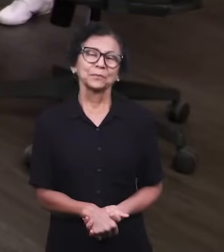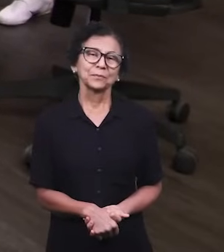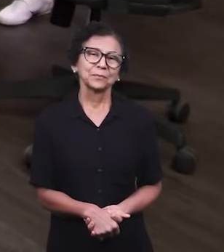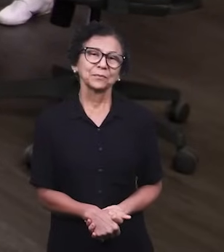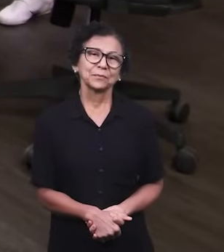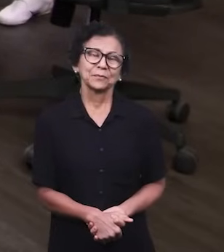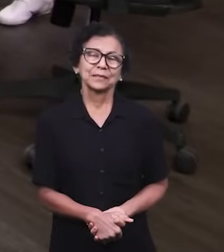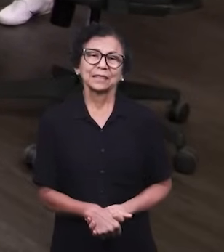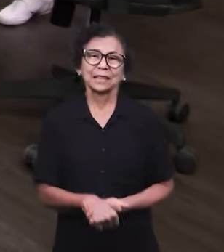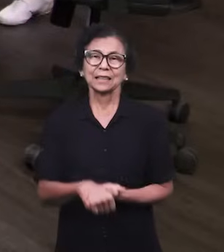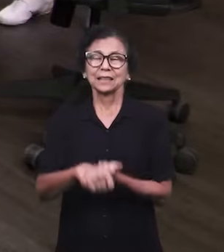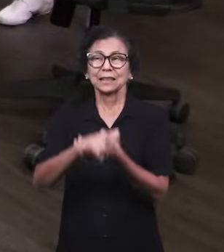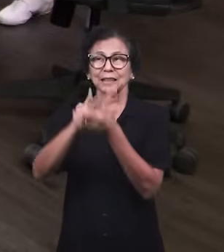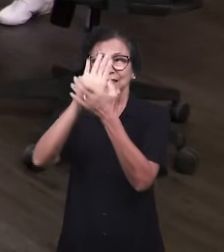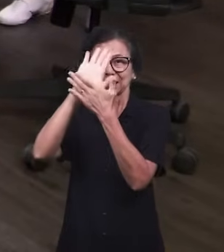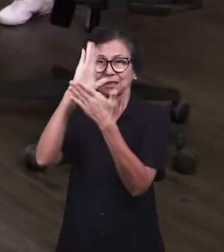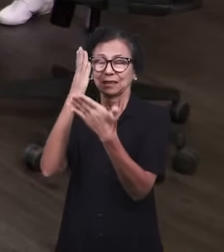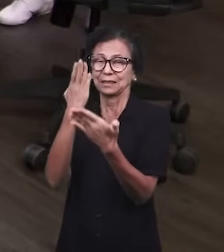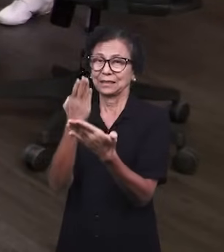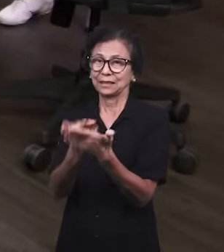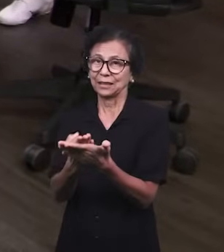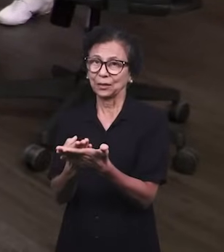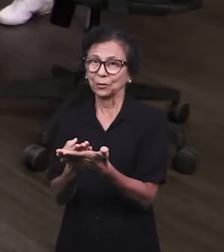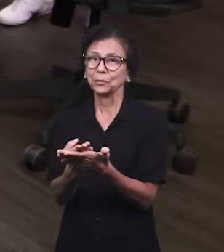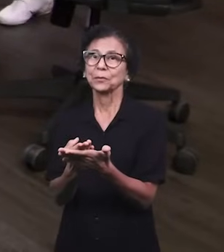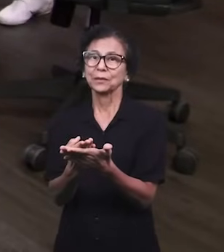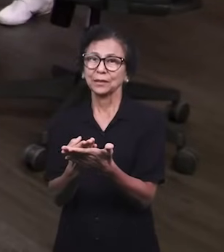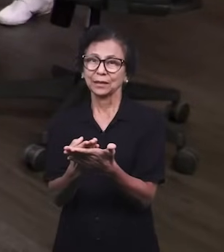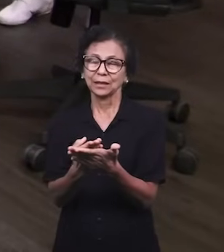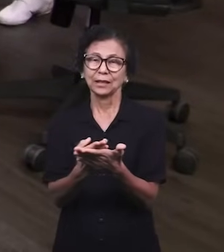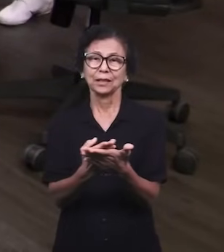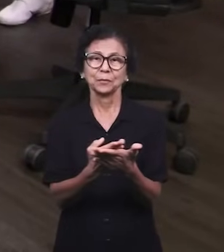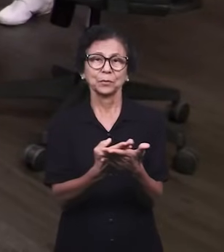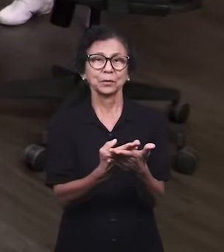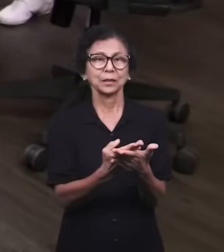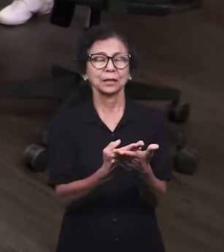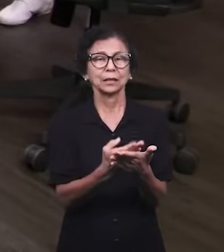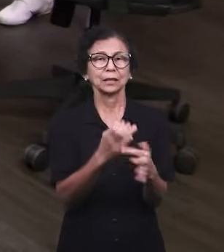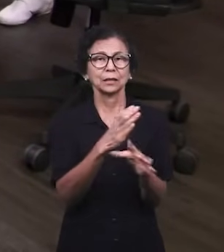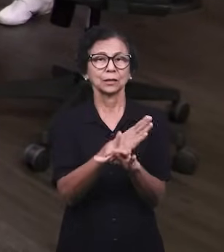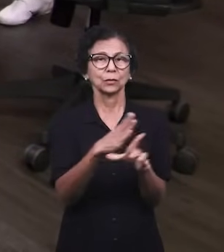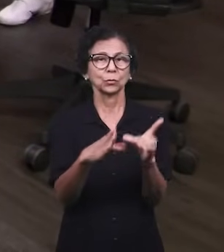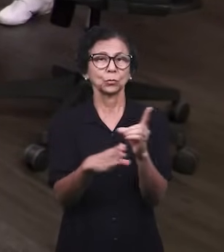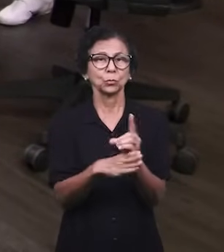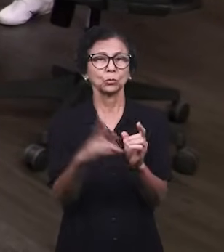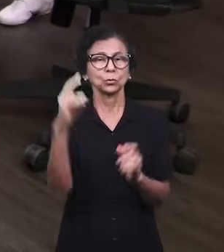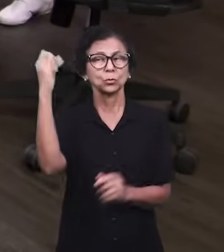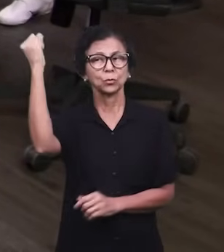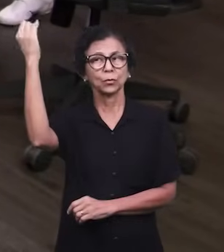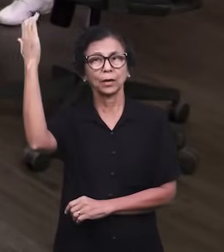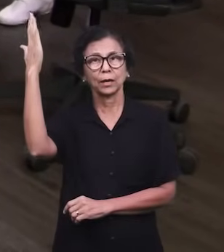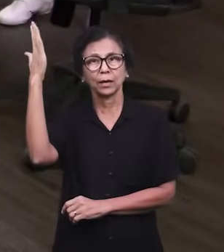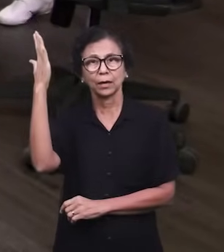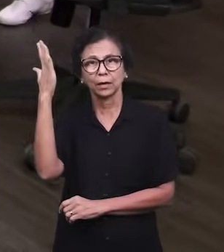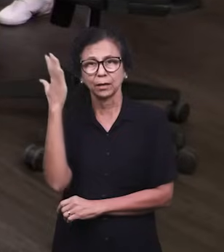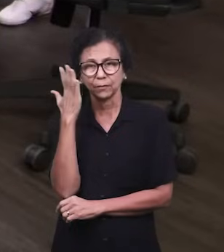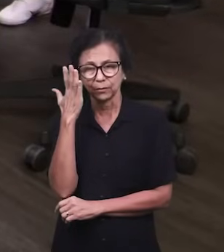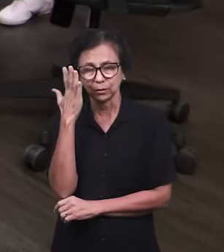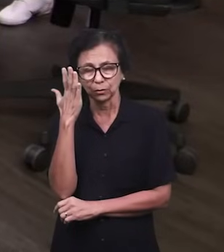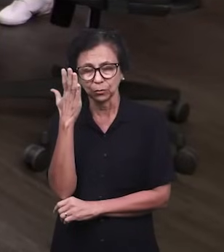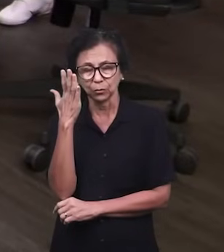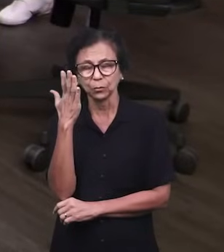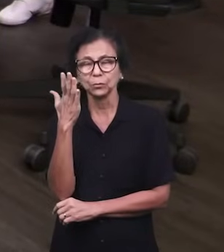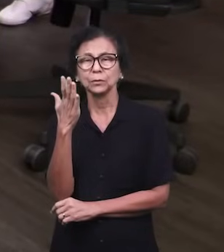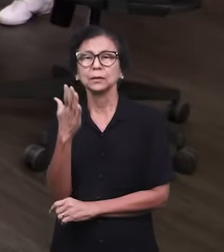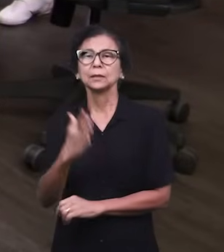na qual ela creu. Porque quando o Senhor revelou ali, o Senhor não estava revelando alguma coisa dentro de um índice de probabilidade, não, o Senhor